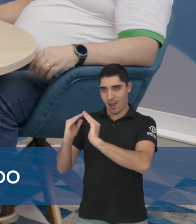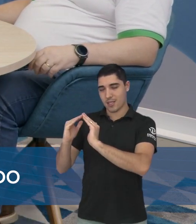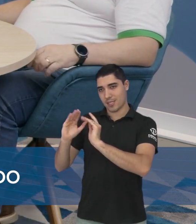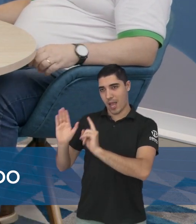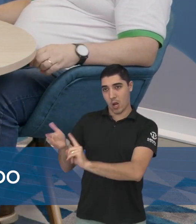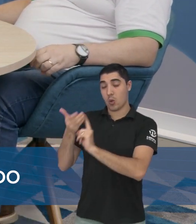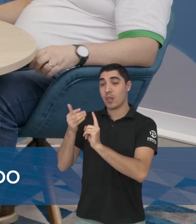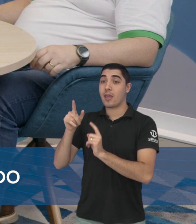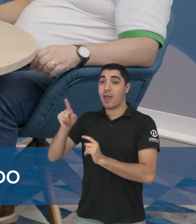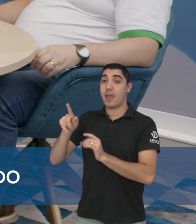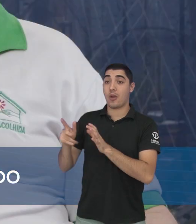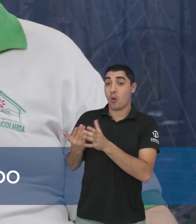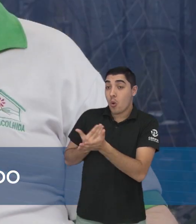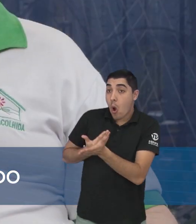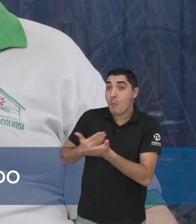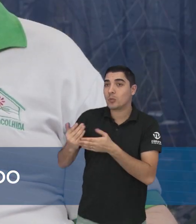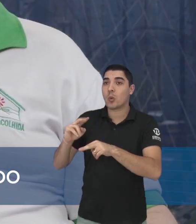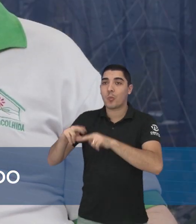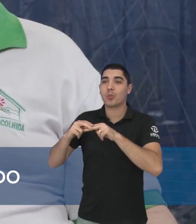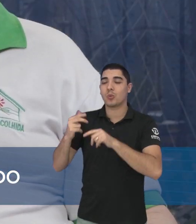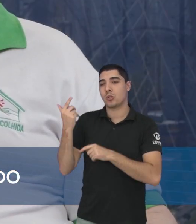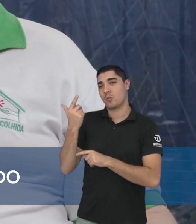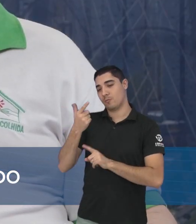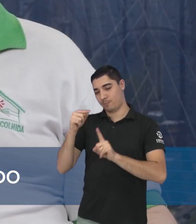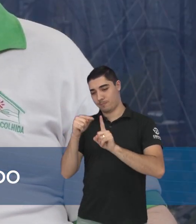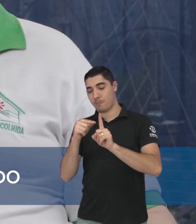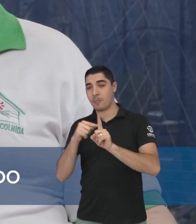sonho desafiador, né?